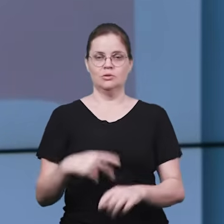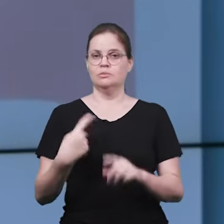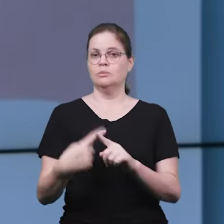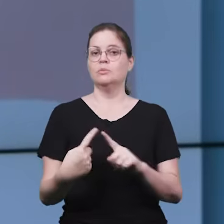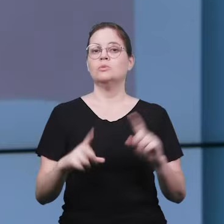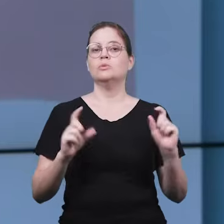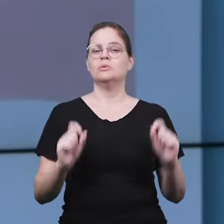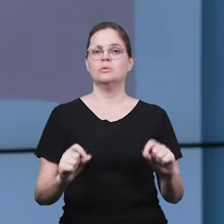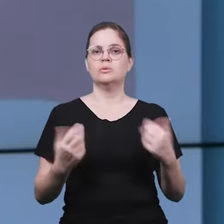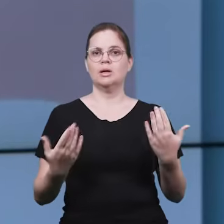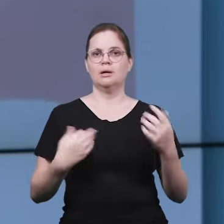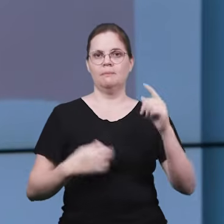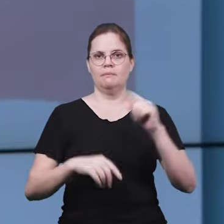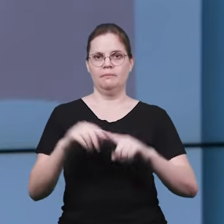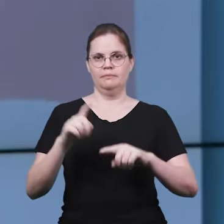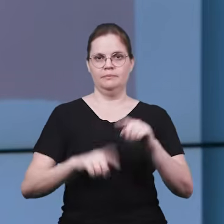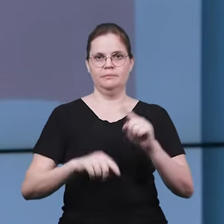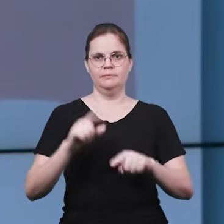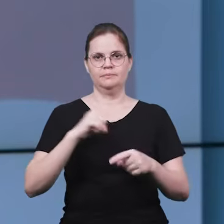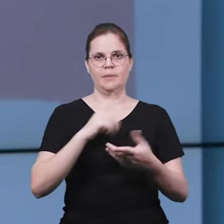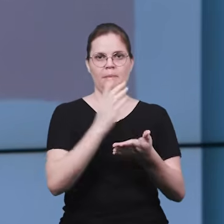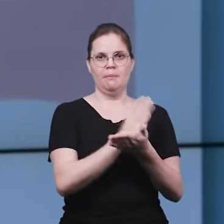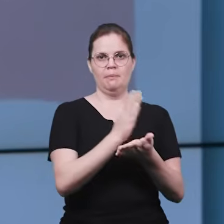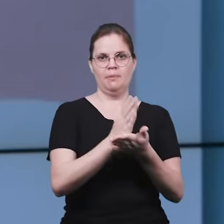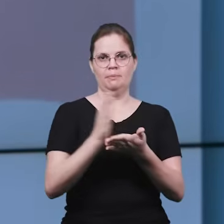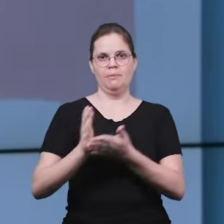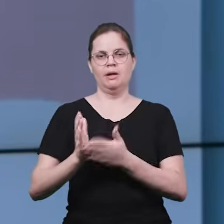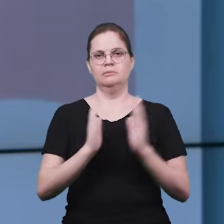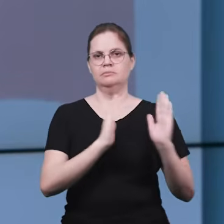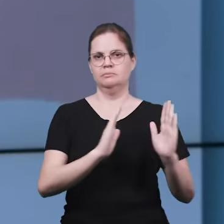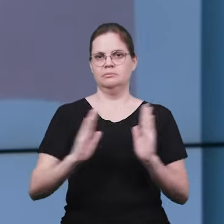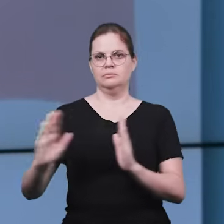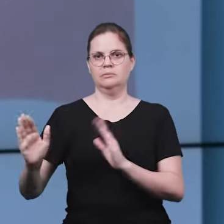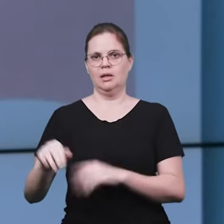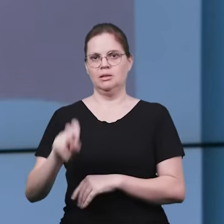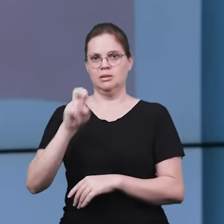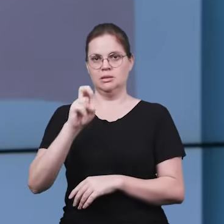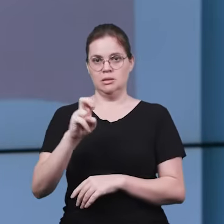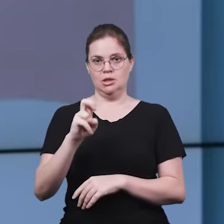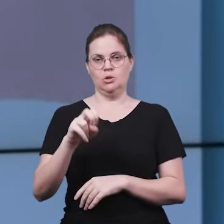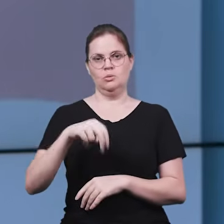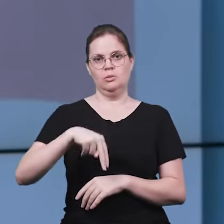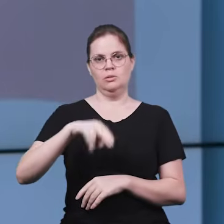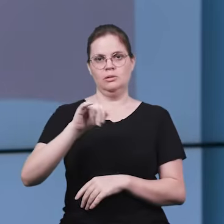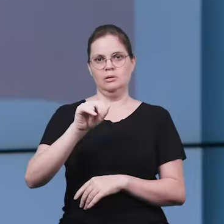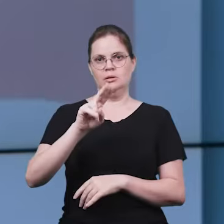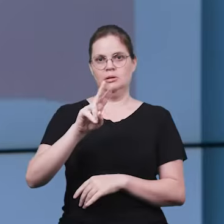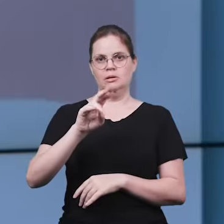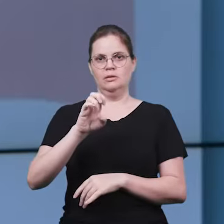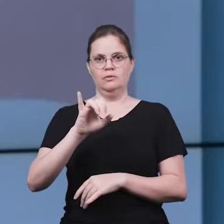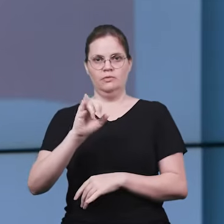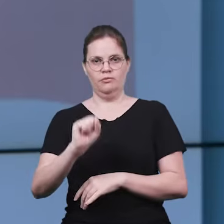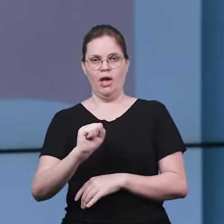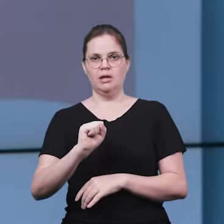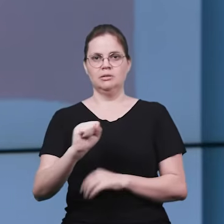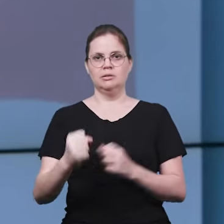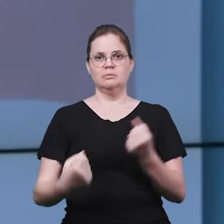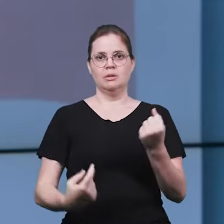que o material é dividido, que você falou, em 5 níveis, O que cada